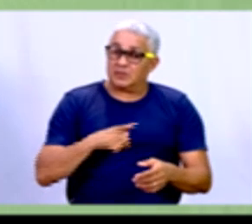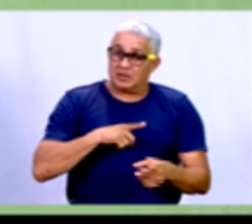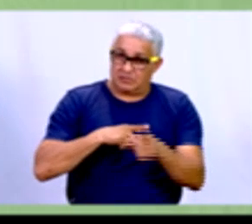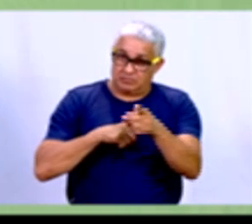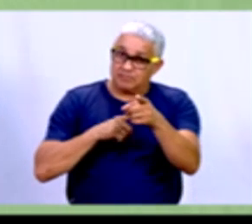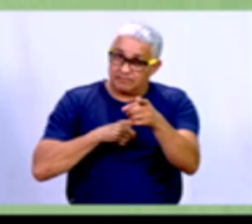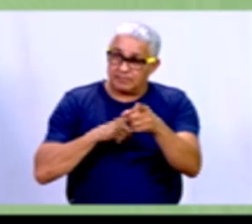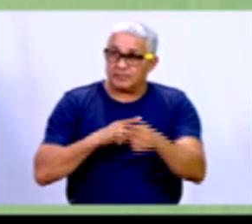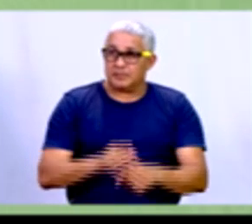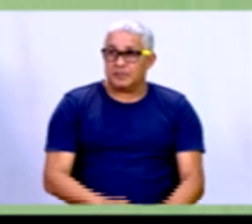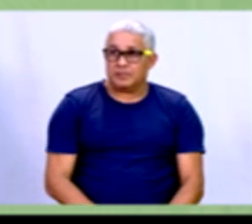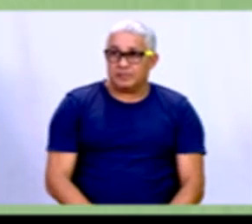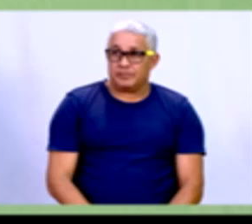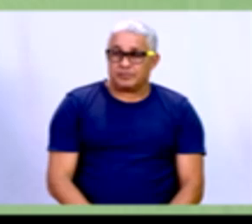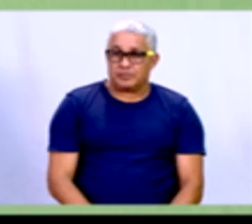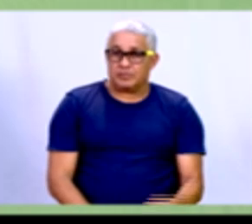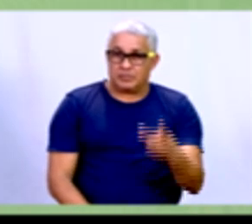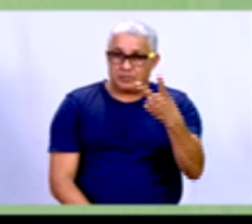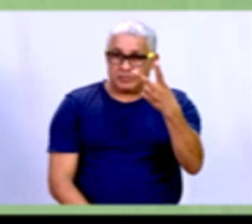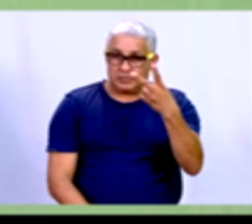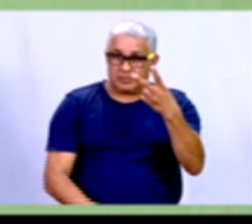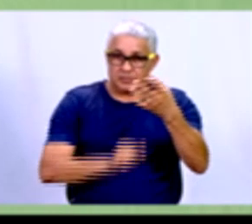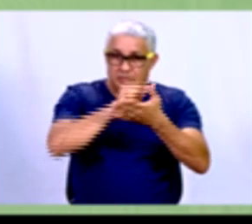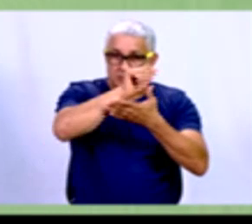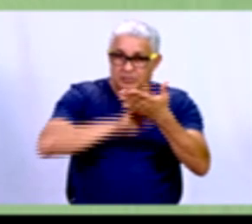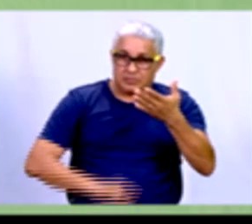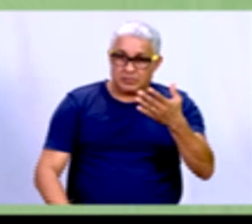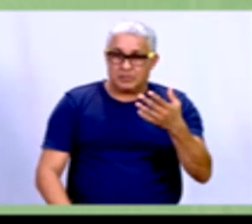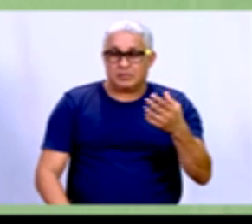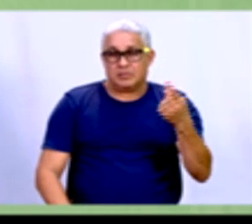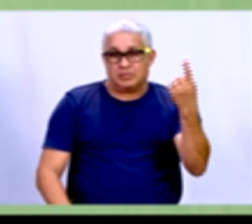aqui 2 atividades. Uma é,